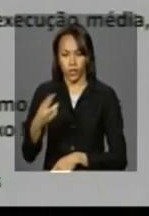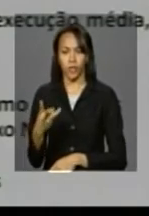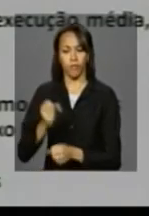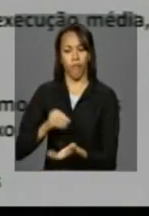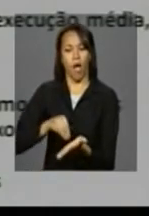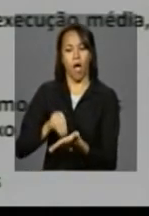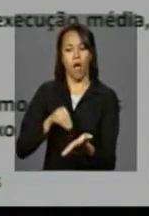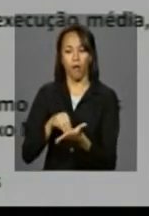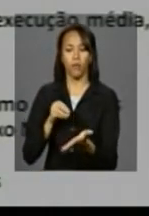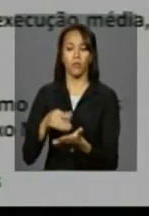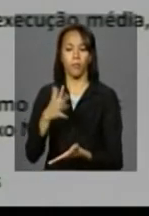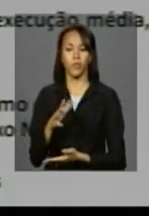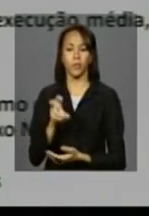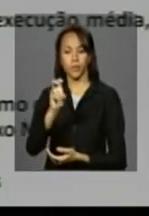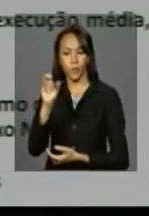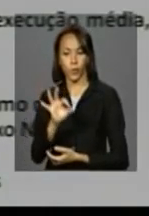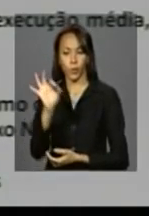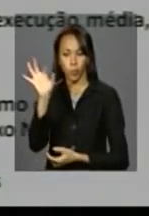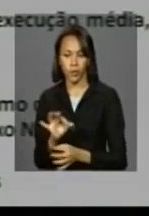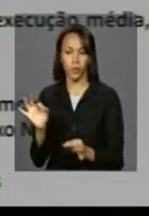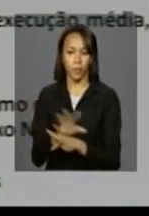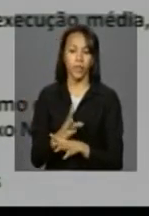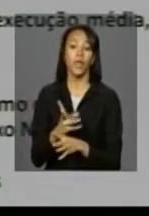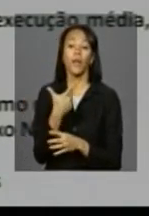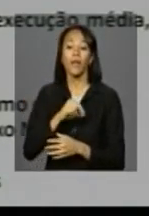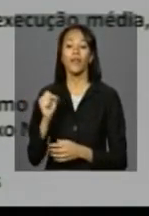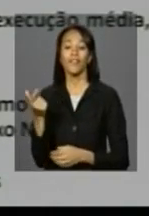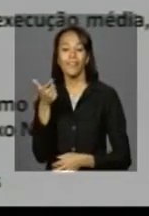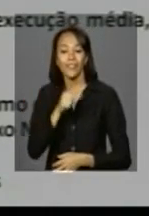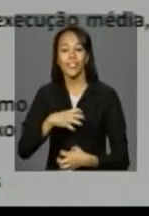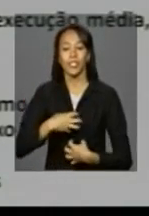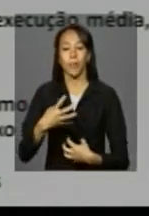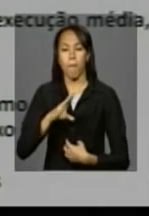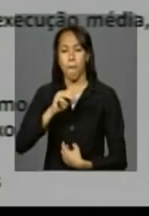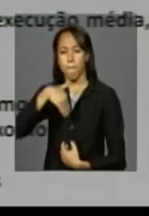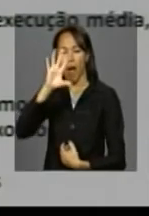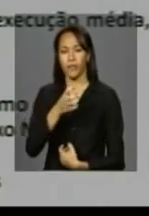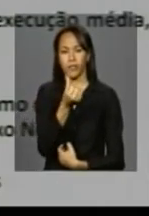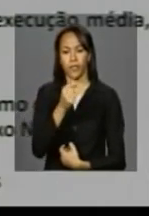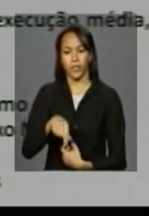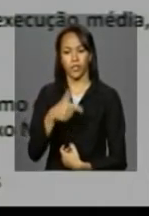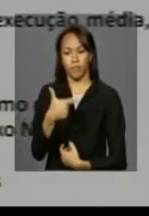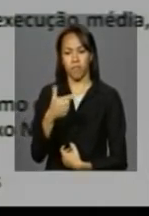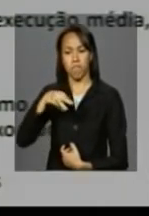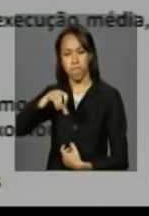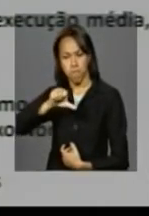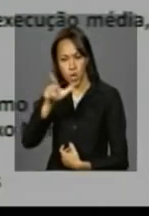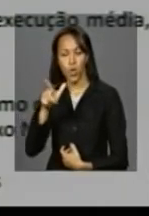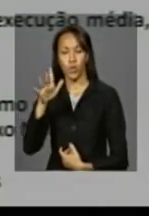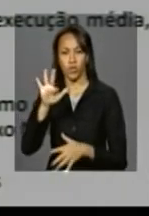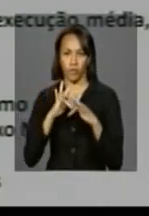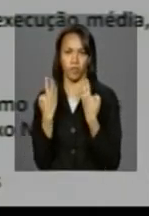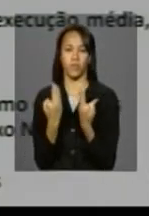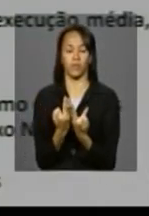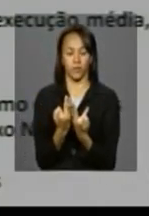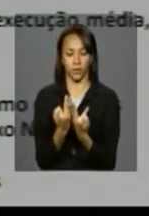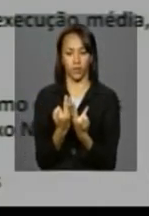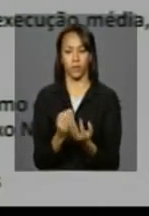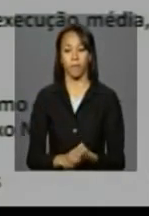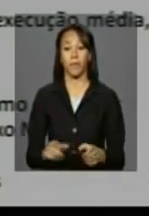a execução média é 58%, beneficiando mais de 6 milhões de famílias, quase 20 milhões de pessoas.